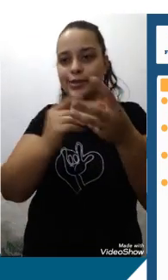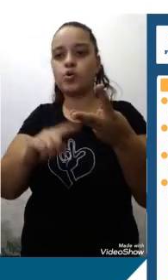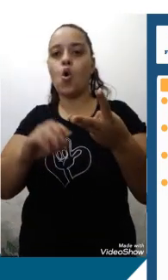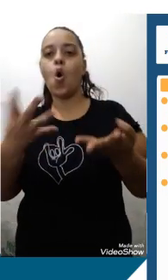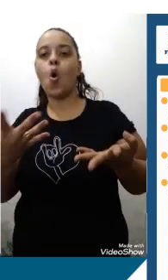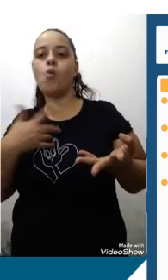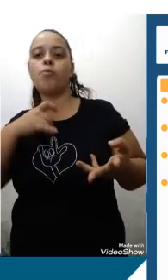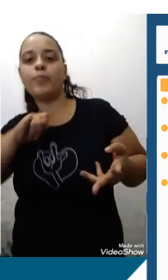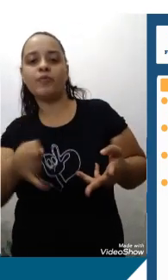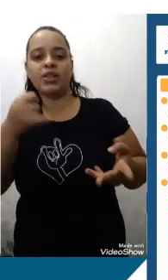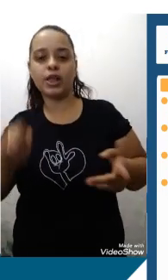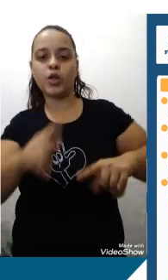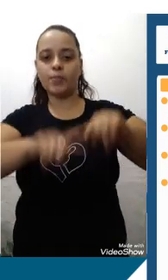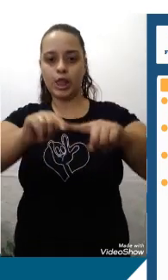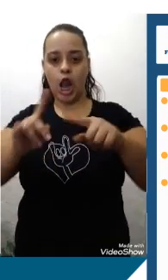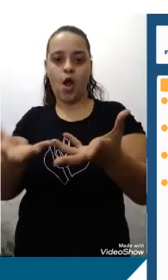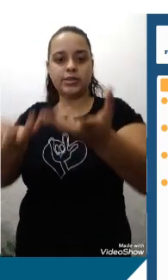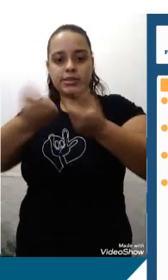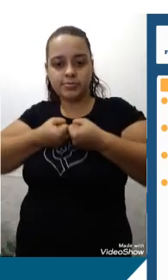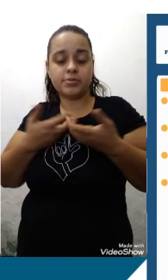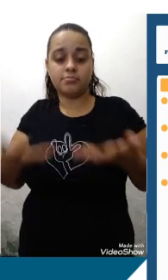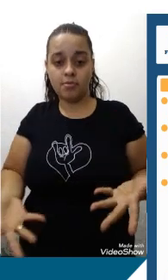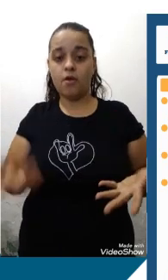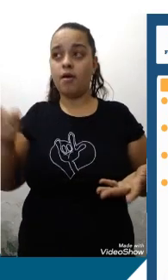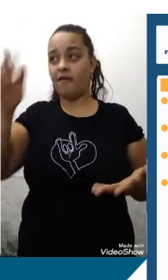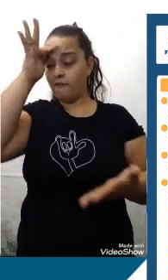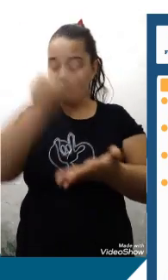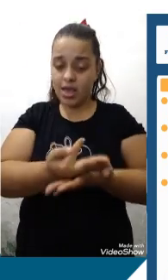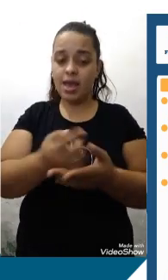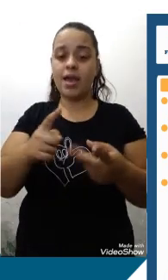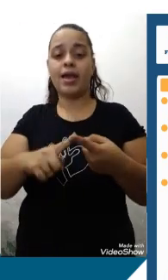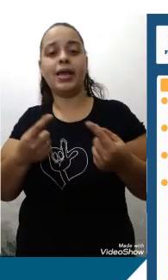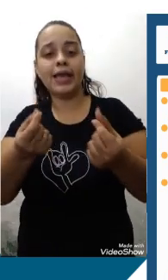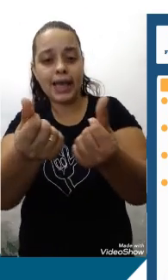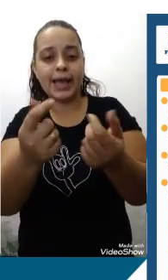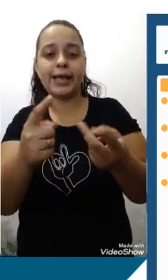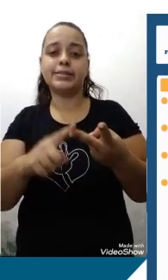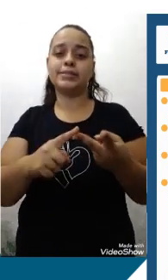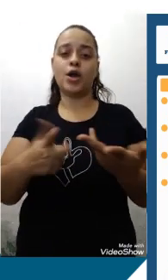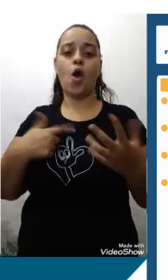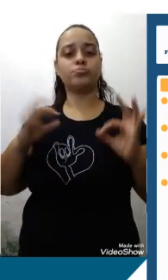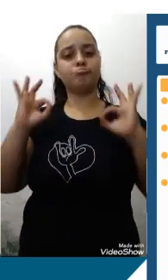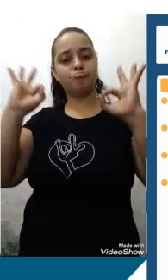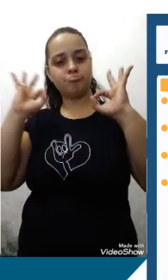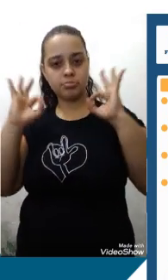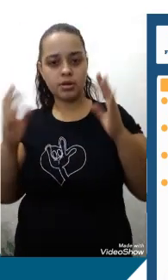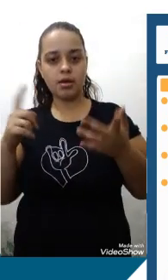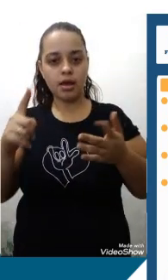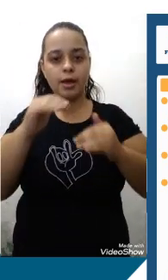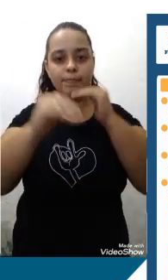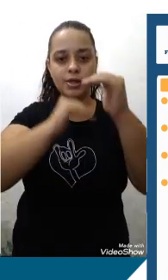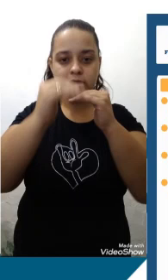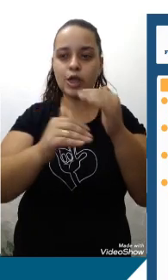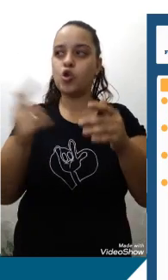usufruindo dos benefícios que ela trouxe para o reino. O ponto é que a fé, o desejo de riqueza ou de prestígio, ou até mesmo a luta pela sobrevivência, garantiram que